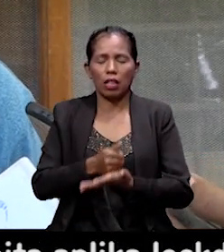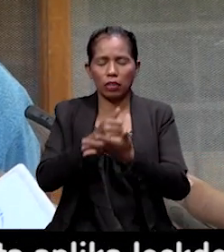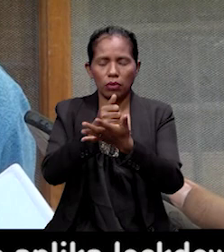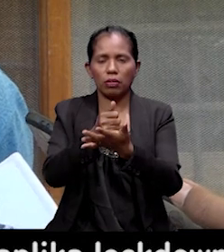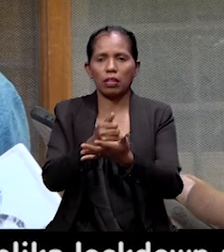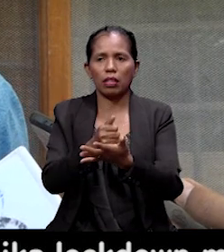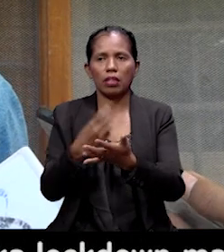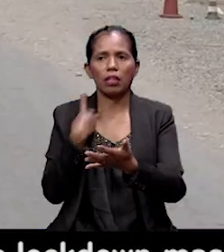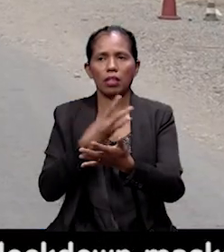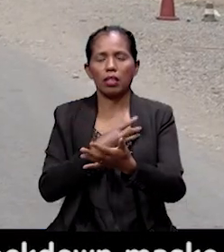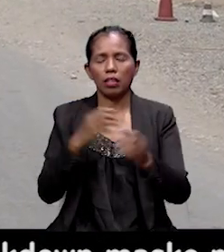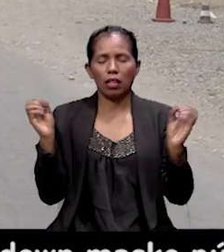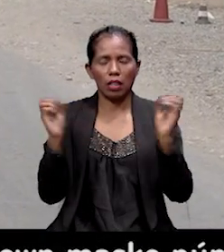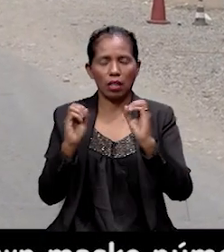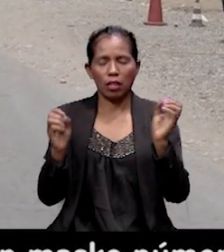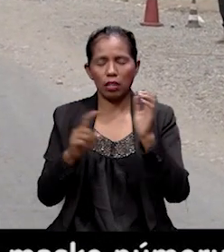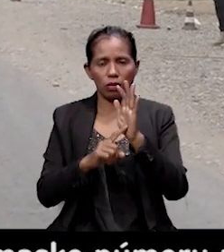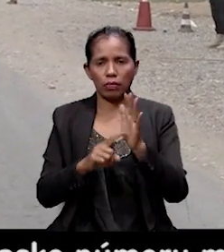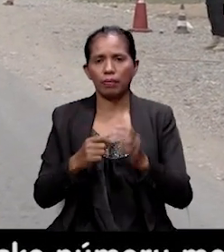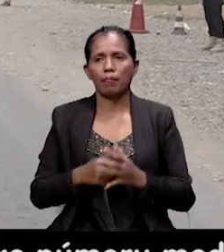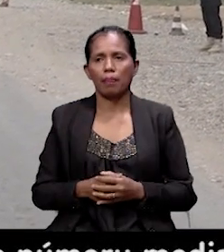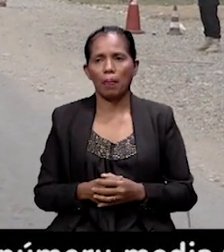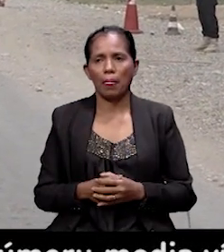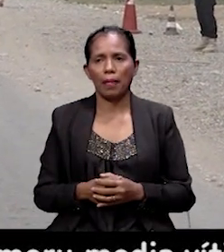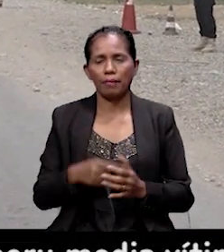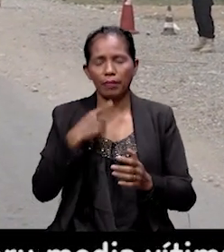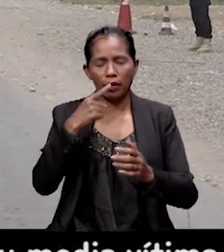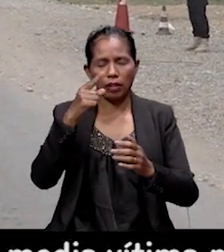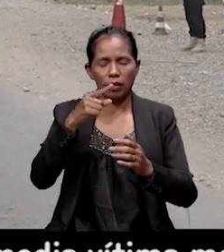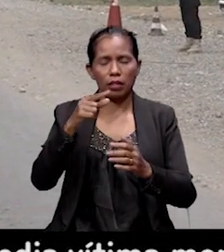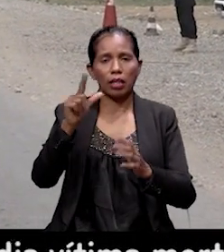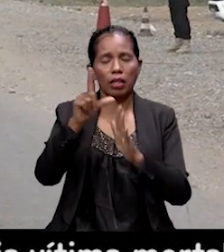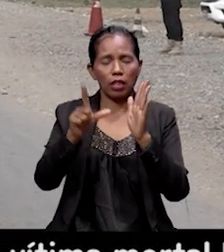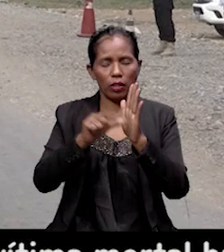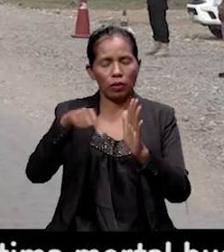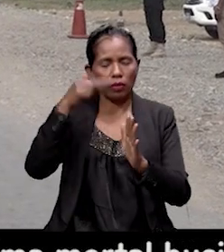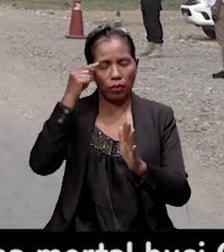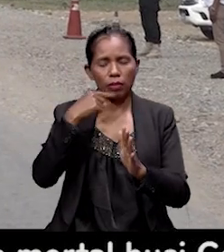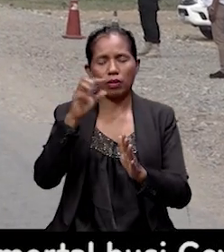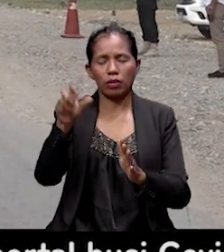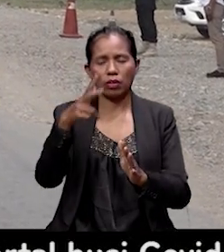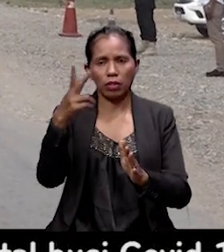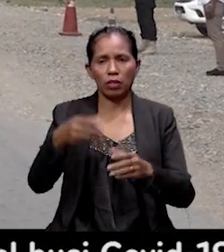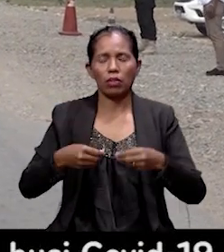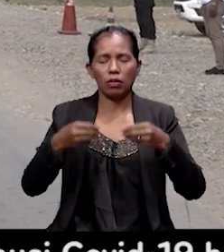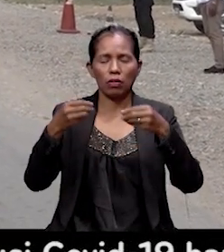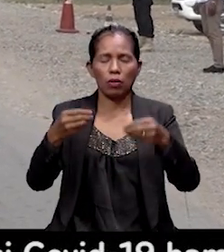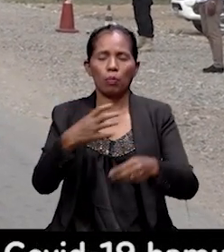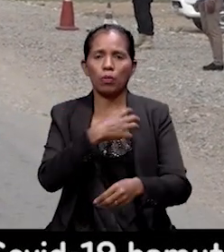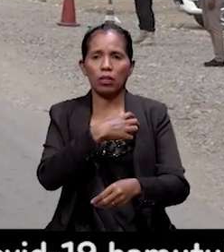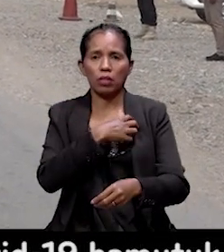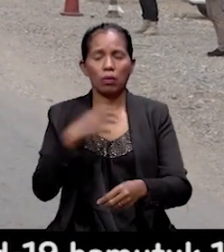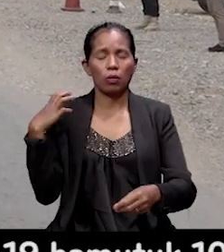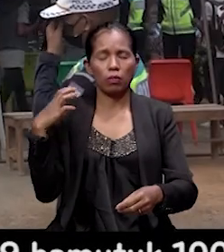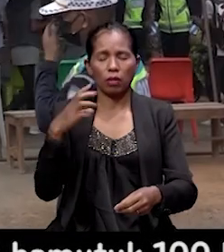mas itala iha provas. Resolução Governo Sanusinem barra Rinrua Sanusintolo foi competência para parte PNTL atuar